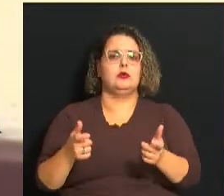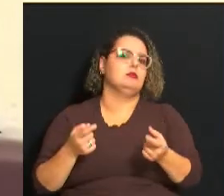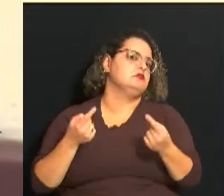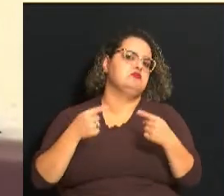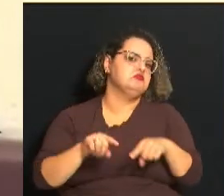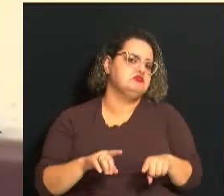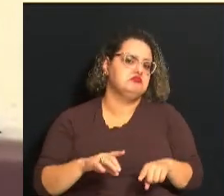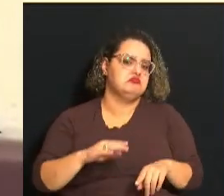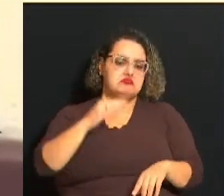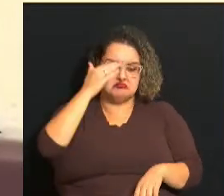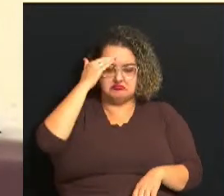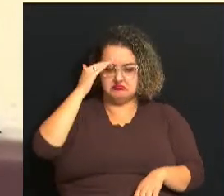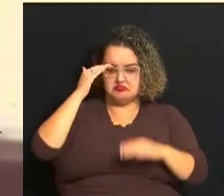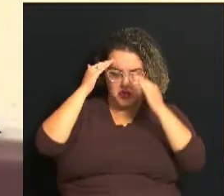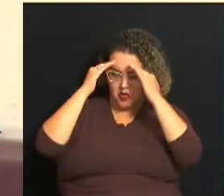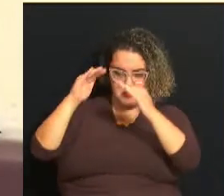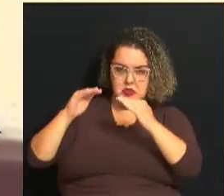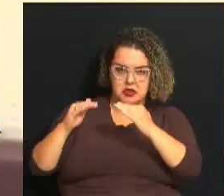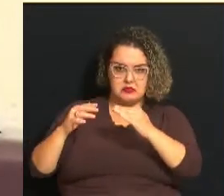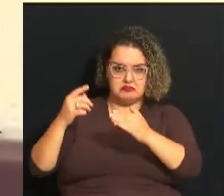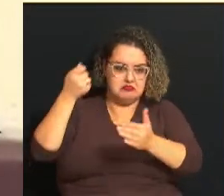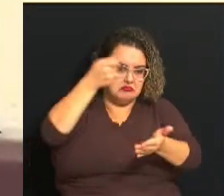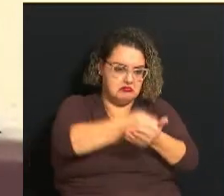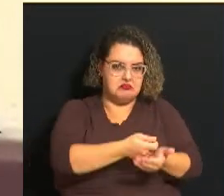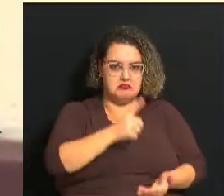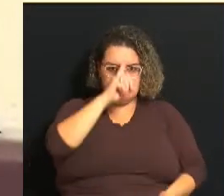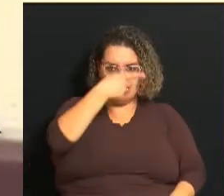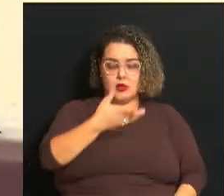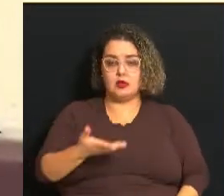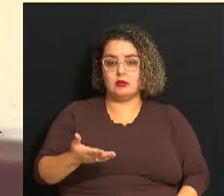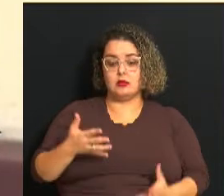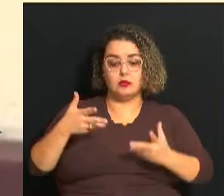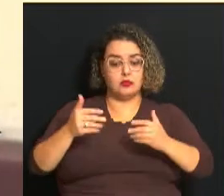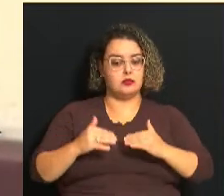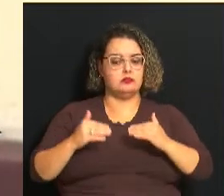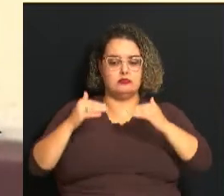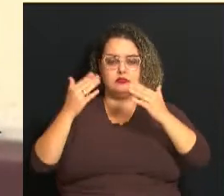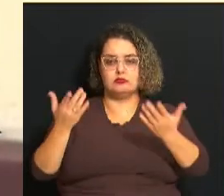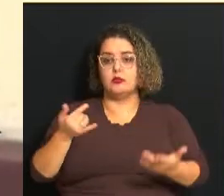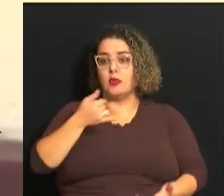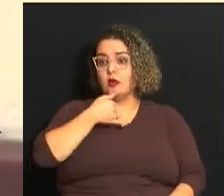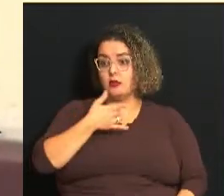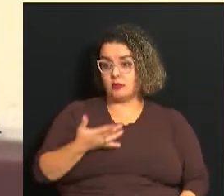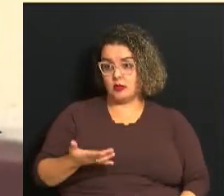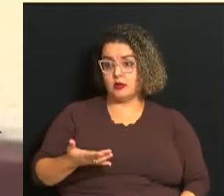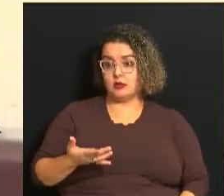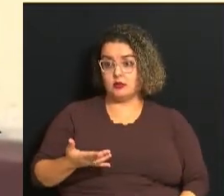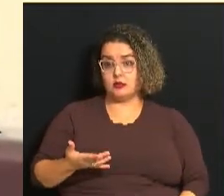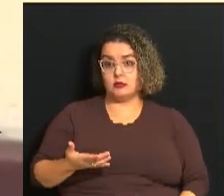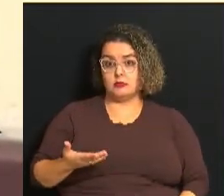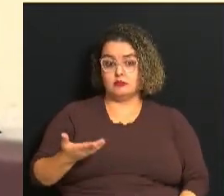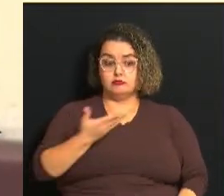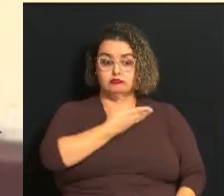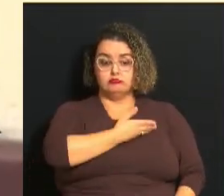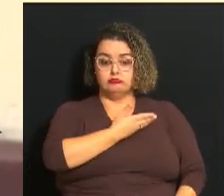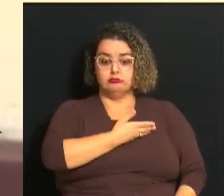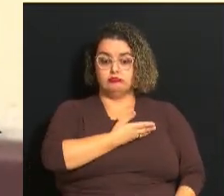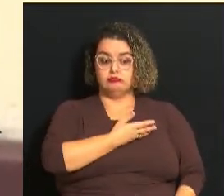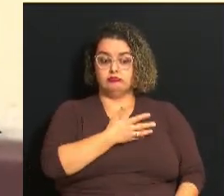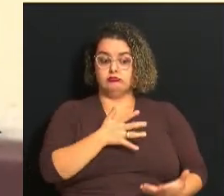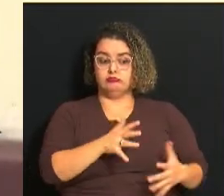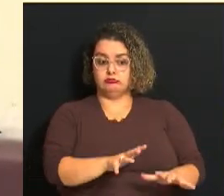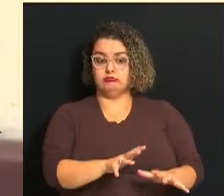autoritárias e sem todos os níveis infelizmente também tem os colegas que se omitem por medo de serem A Próxima